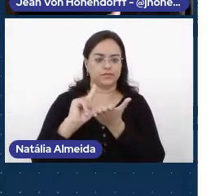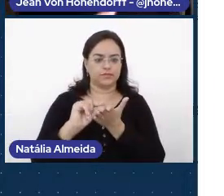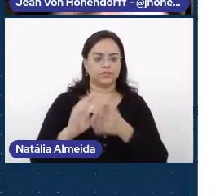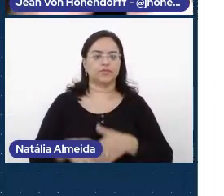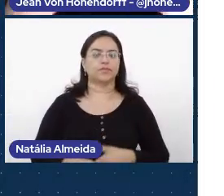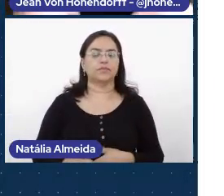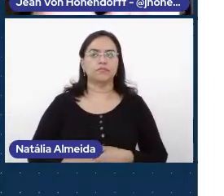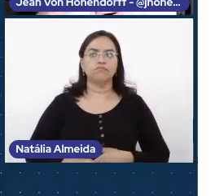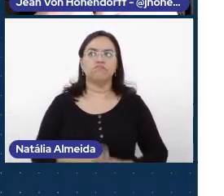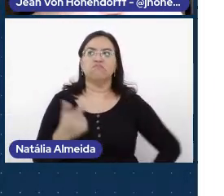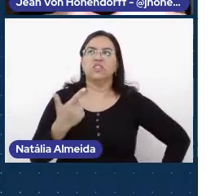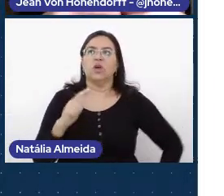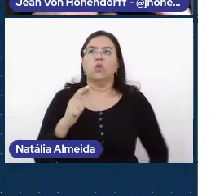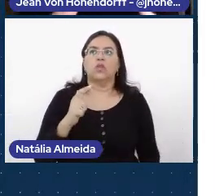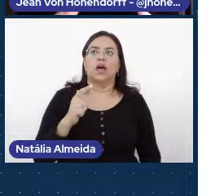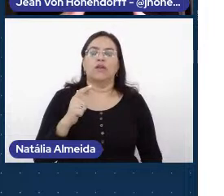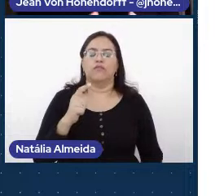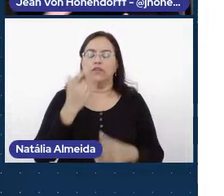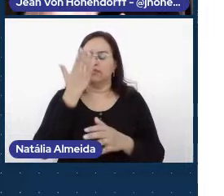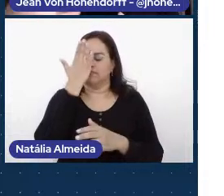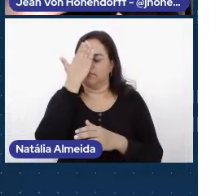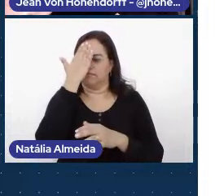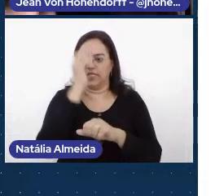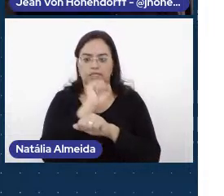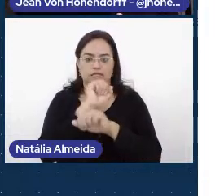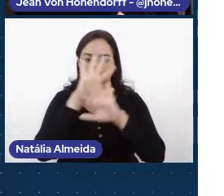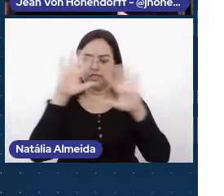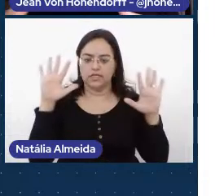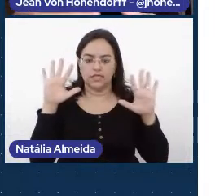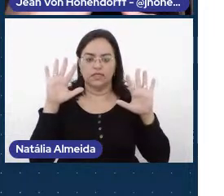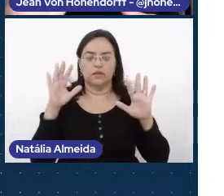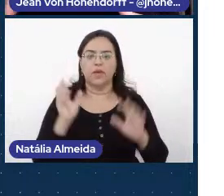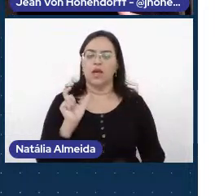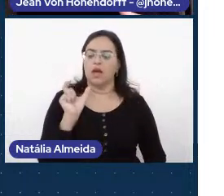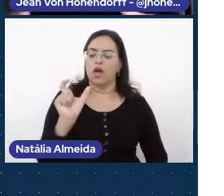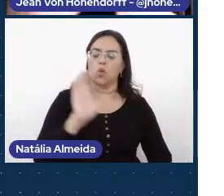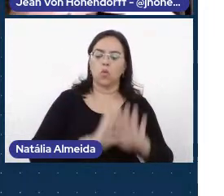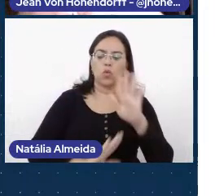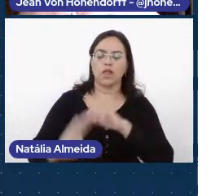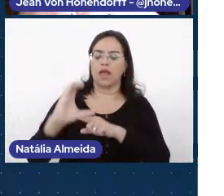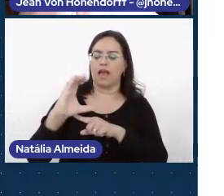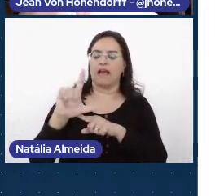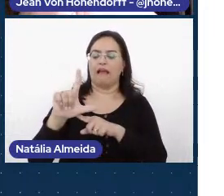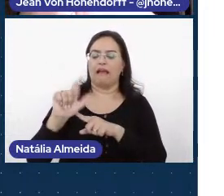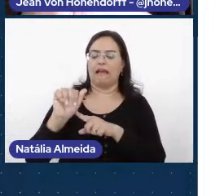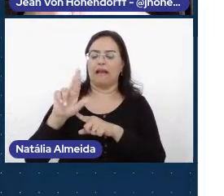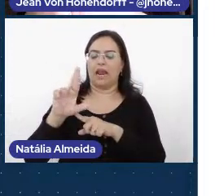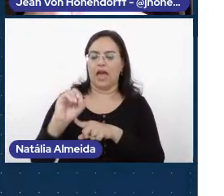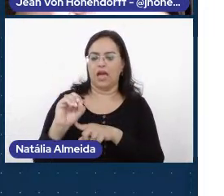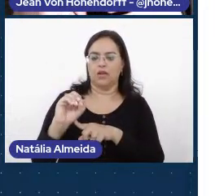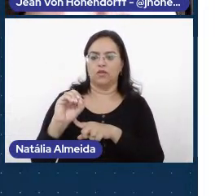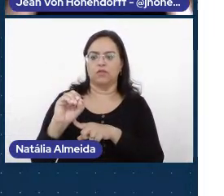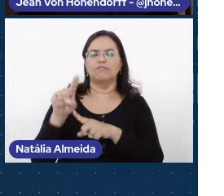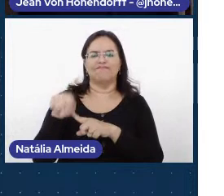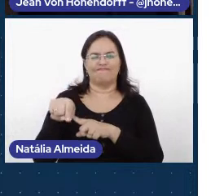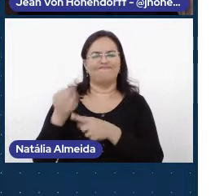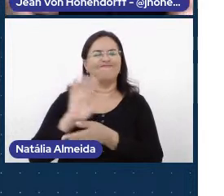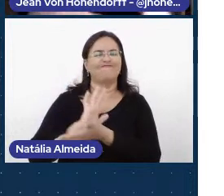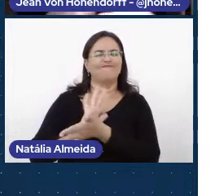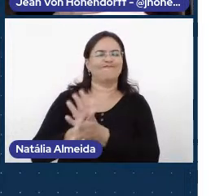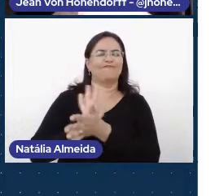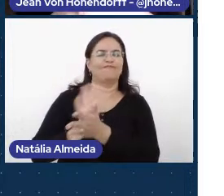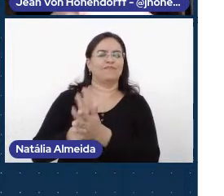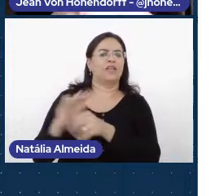coisas não estavam tão nítidas para nós, mas hoje em dia a gente toma cuidado com esses termos que têm uma origem racista, já que o nosso